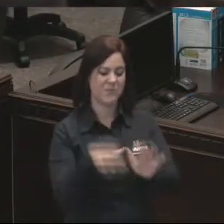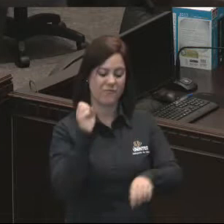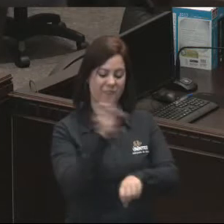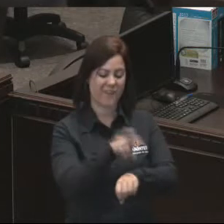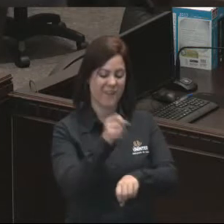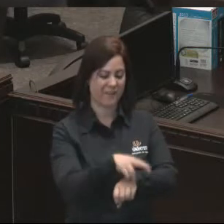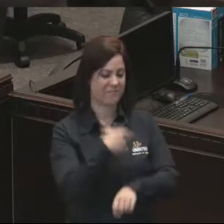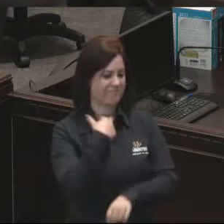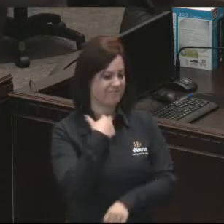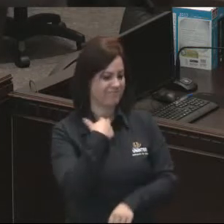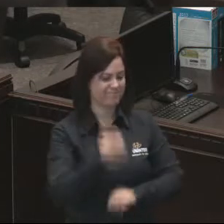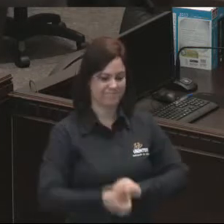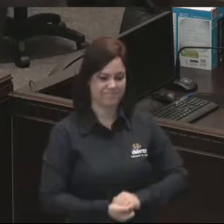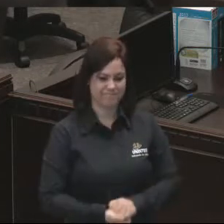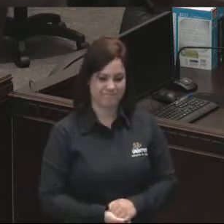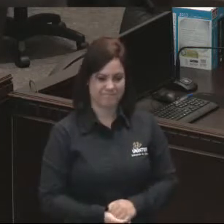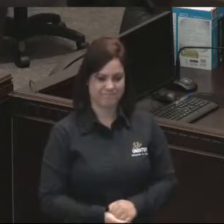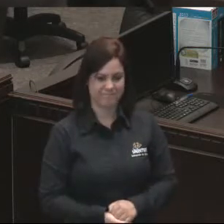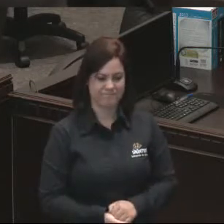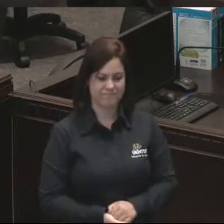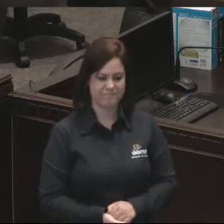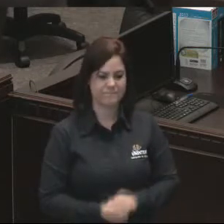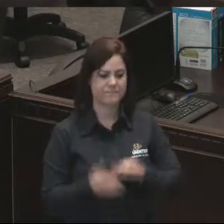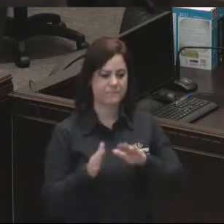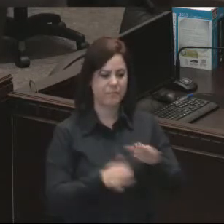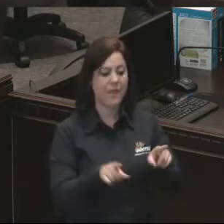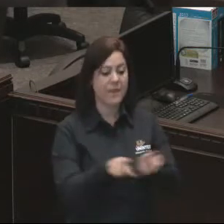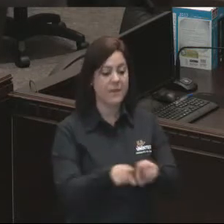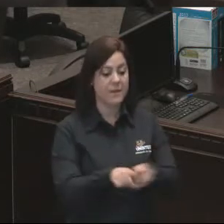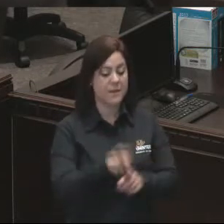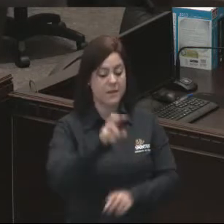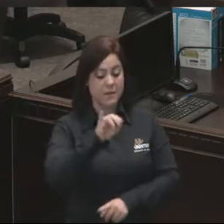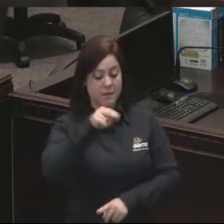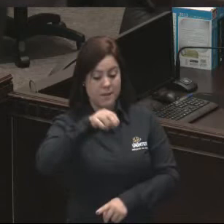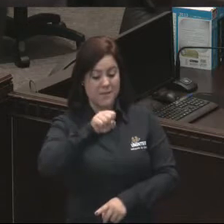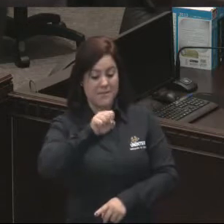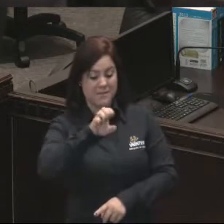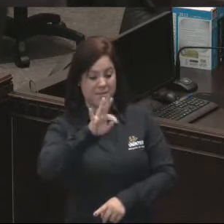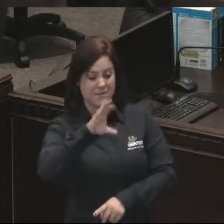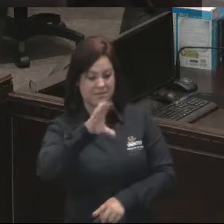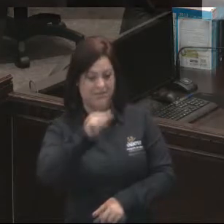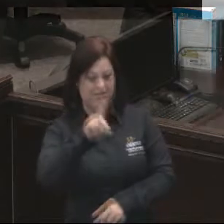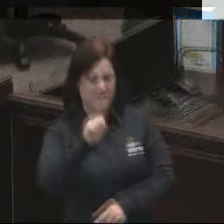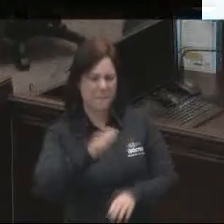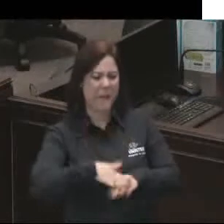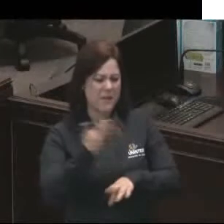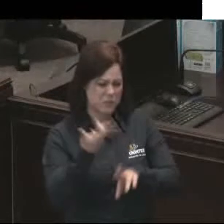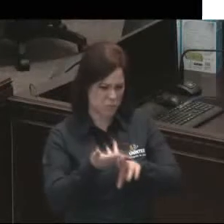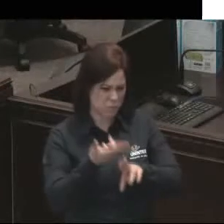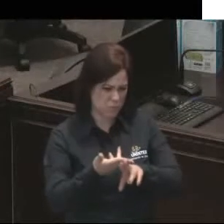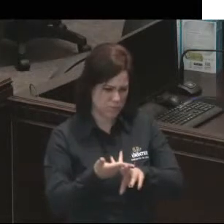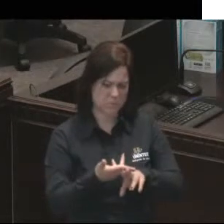alimentos. Então, a gente tem os inseticidas, que são os mais utilizados. Aqui são os organoclorados que eu